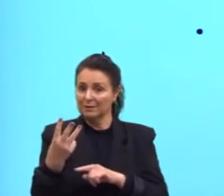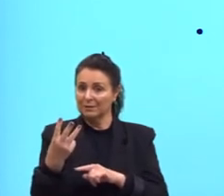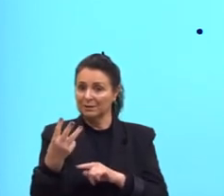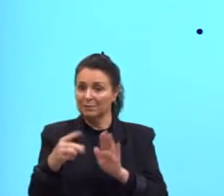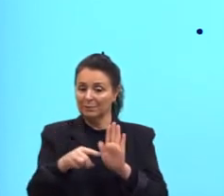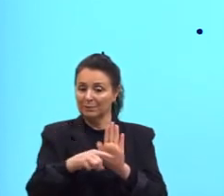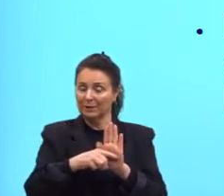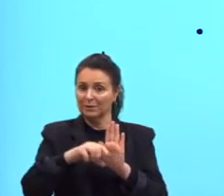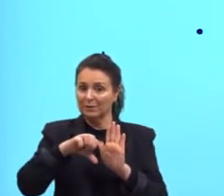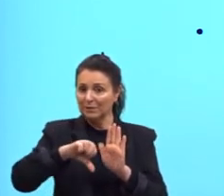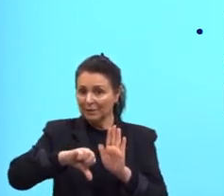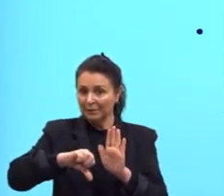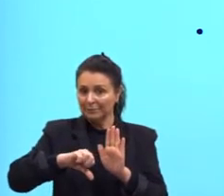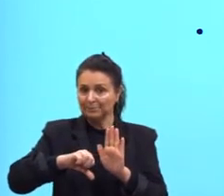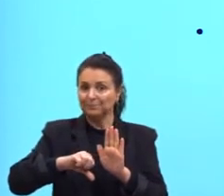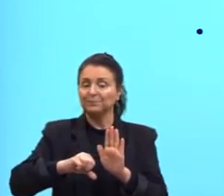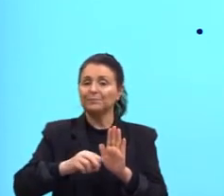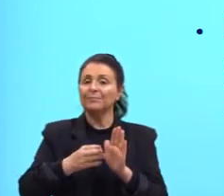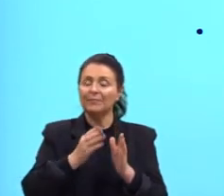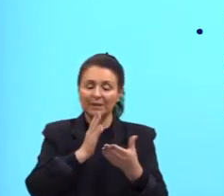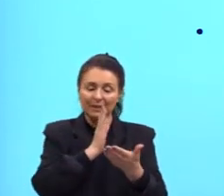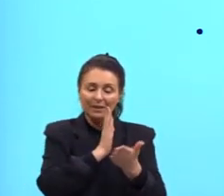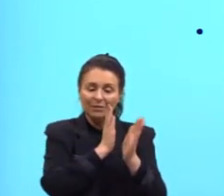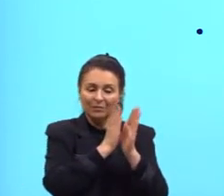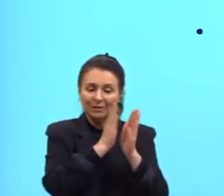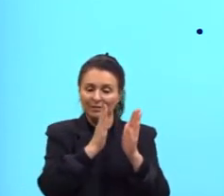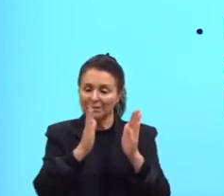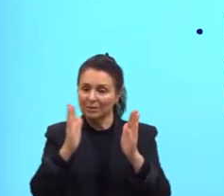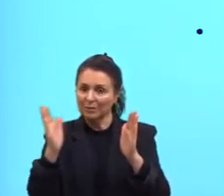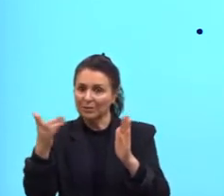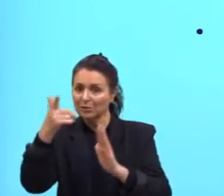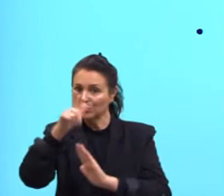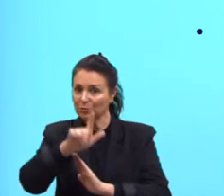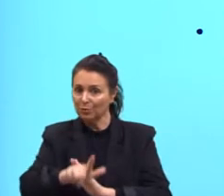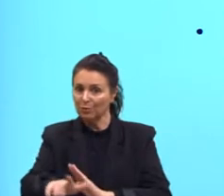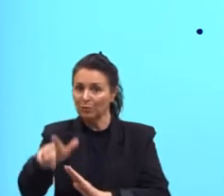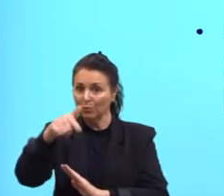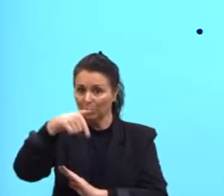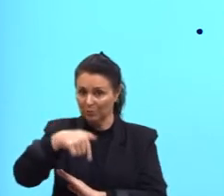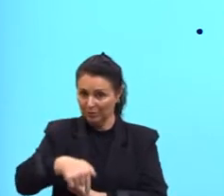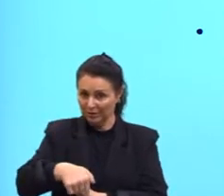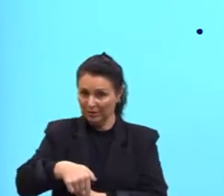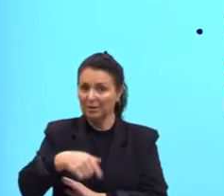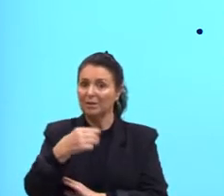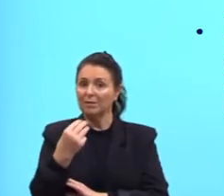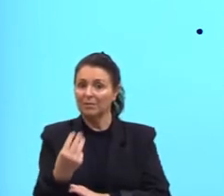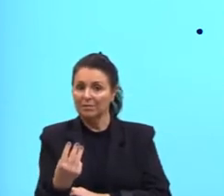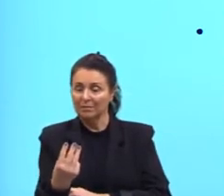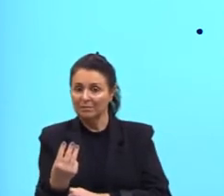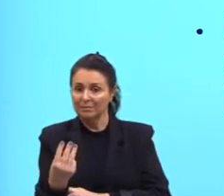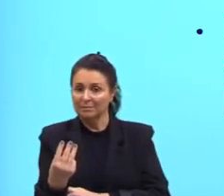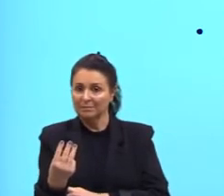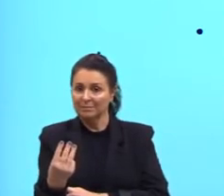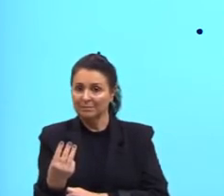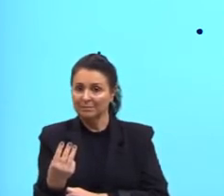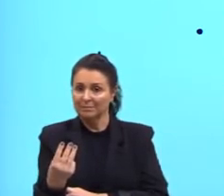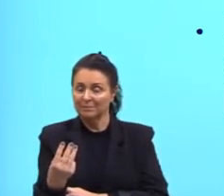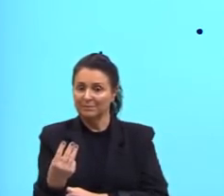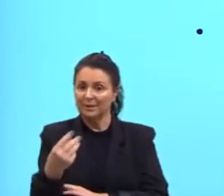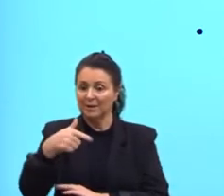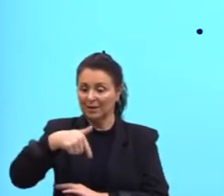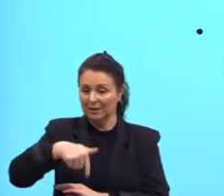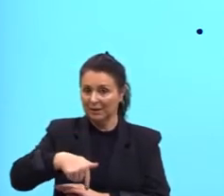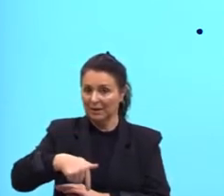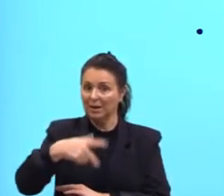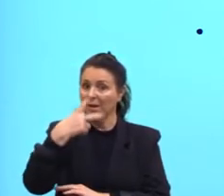assim para todos os termos então novamente a nossa razão é 3 Q =